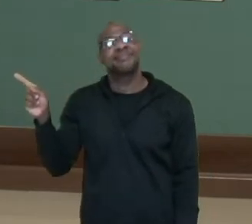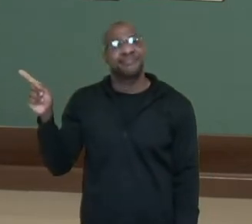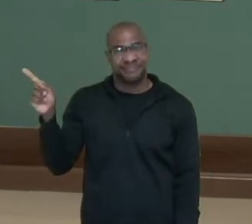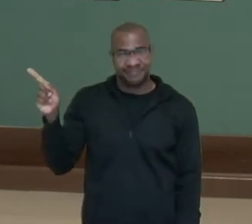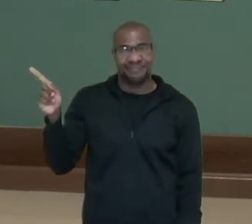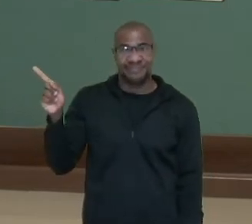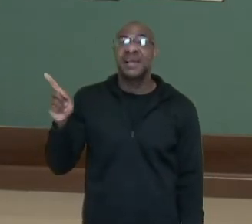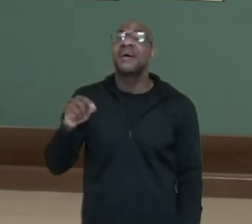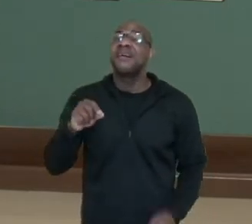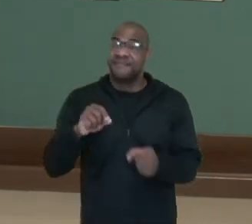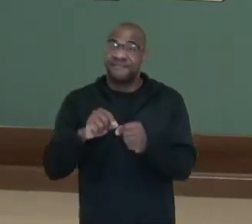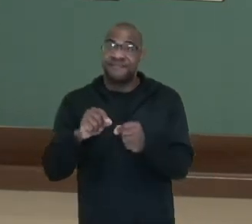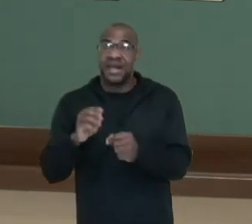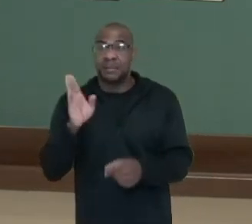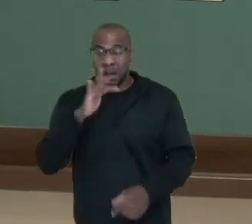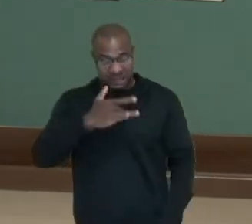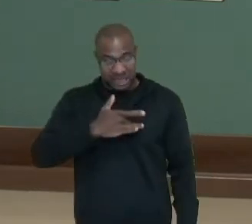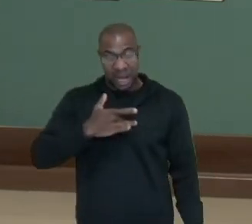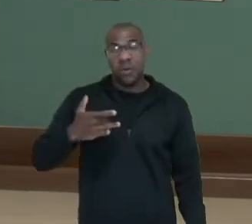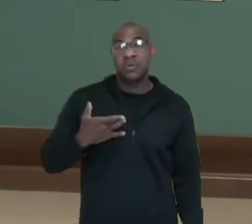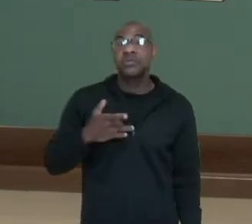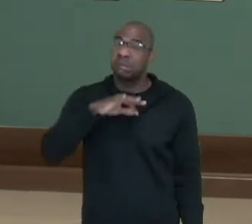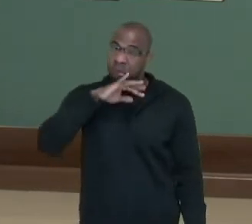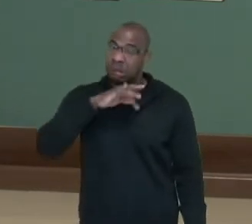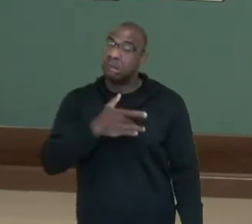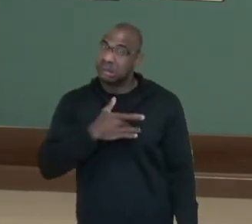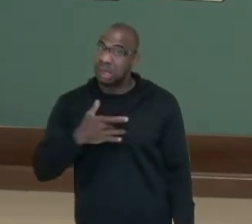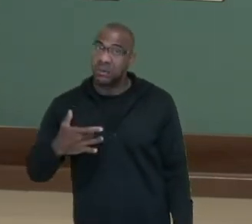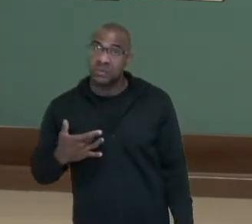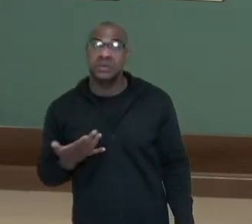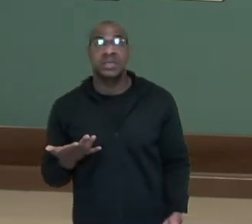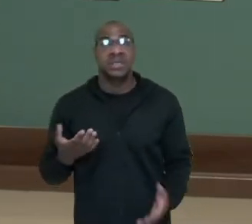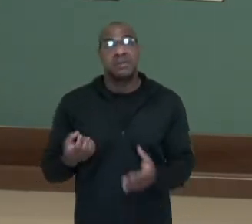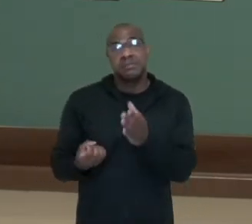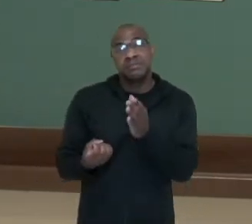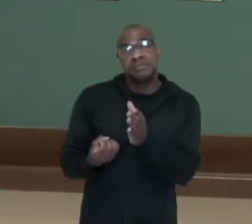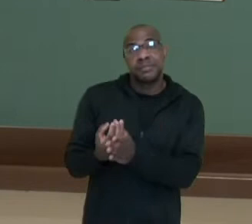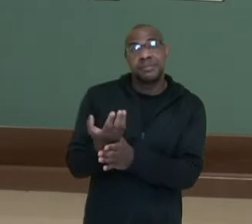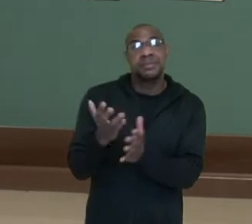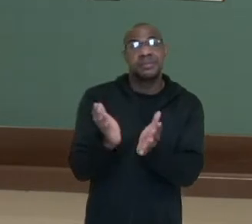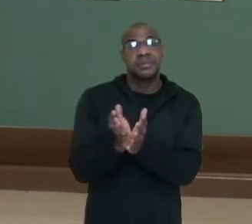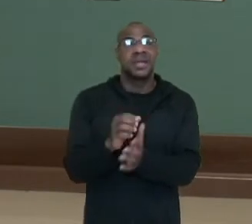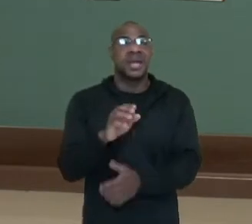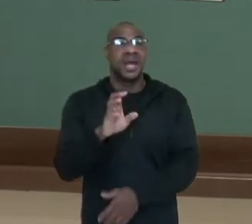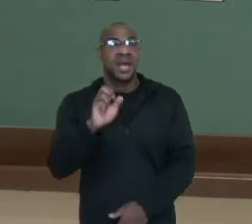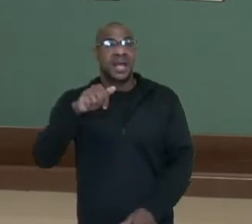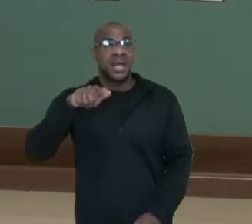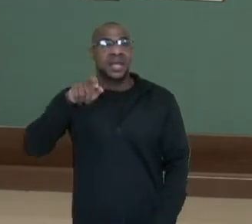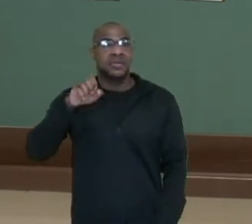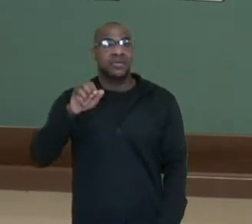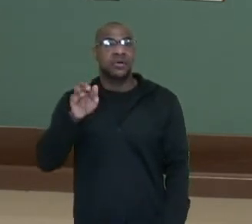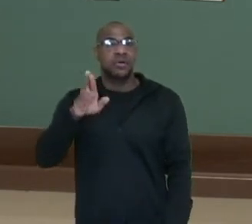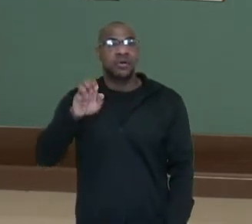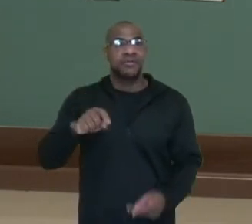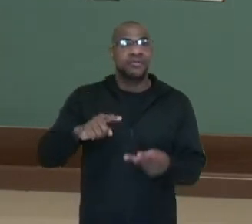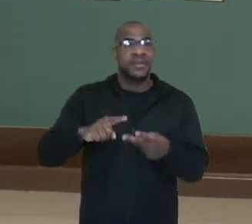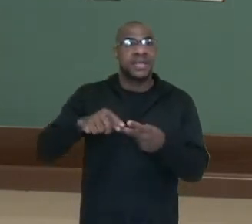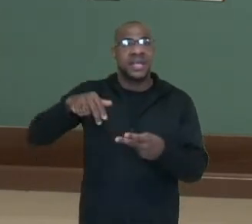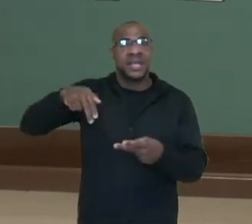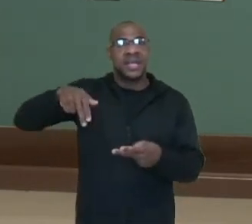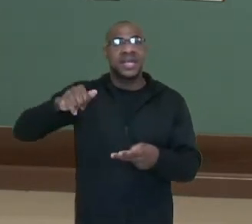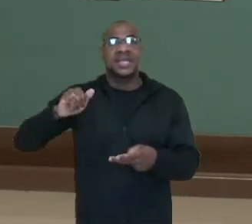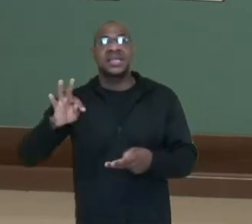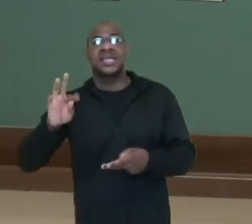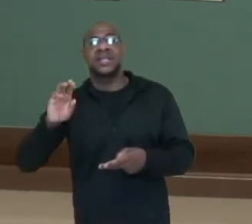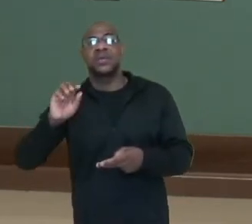que fazem mal à saúde, né? Que são formados aí pelo enxofre, né, nitrogênio, acidez da